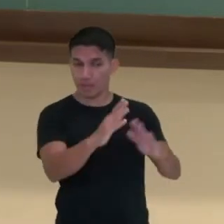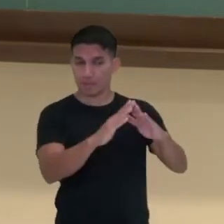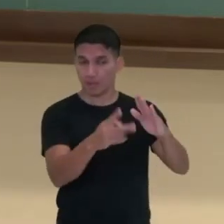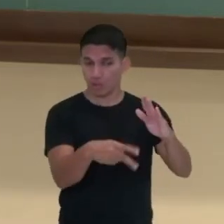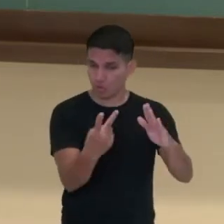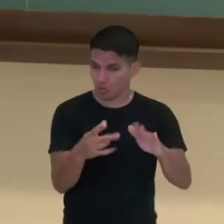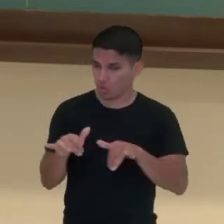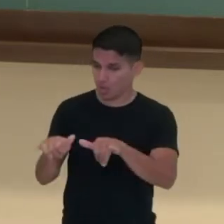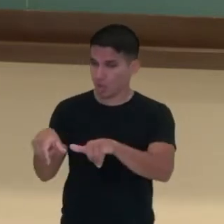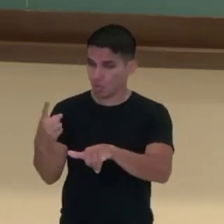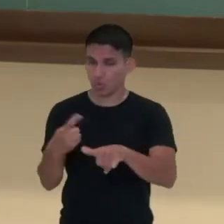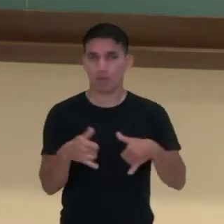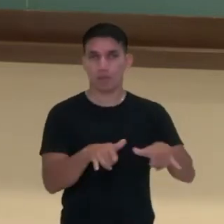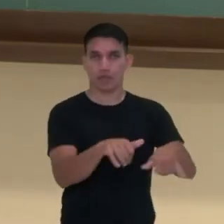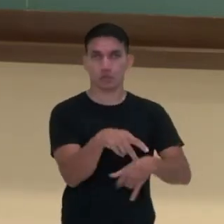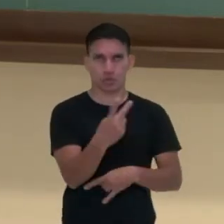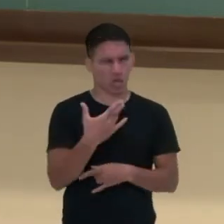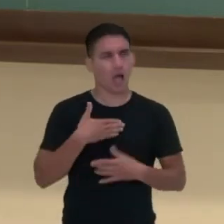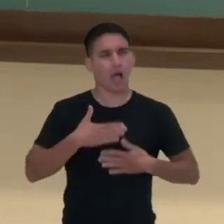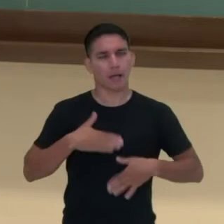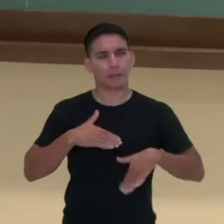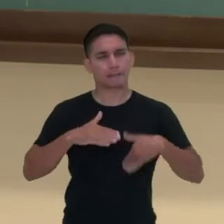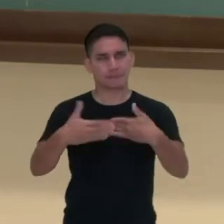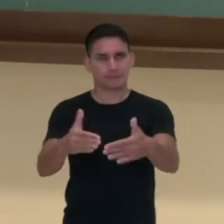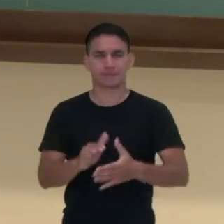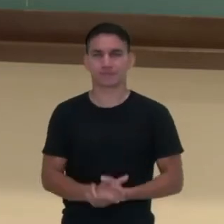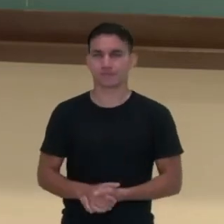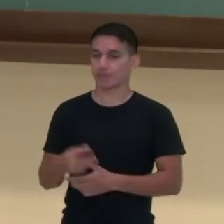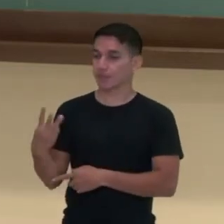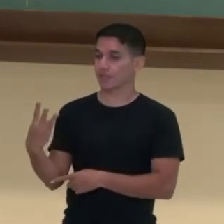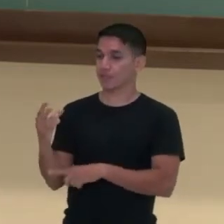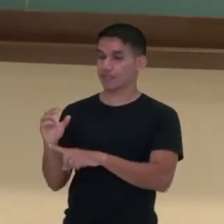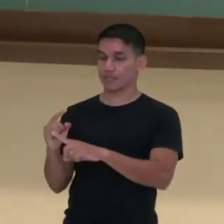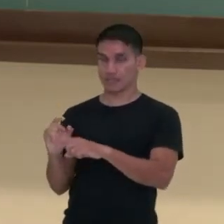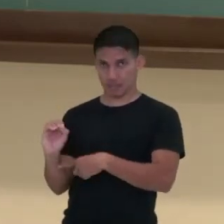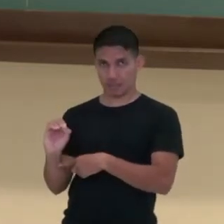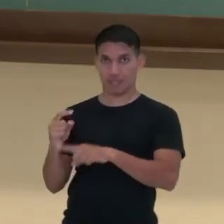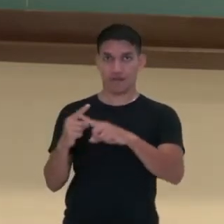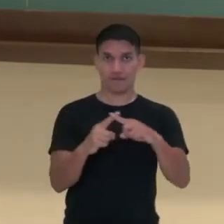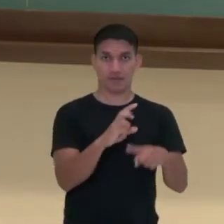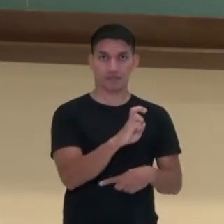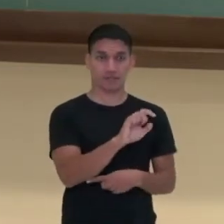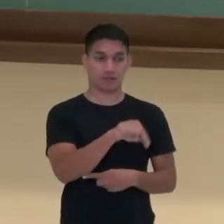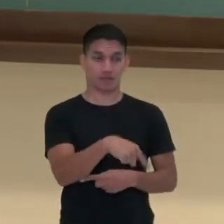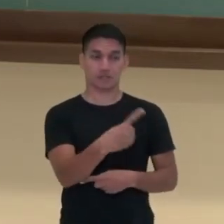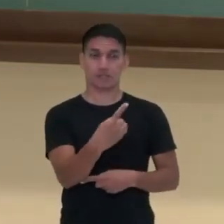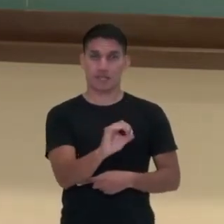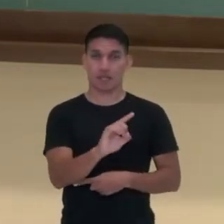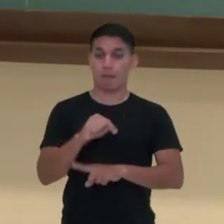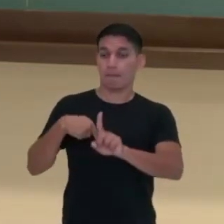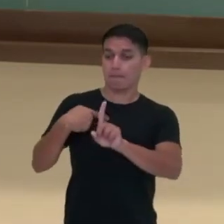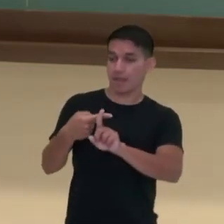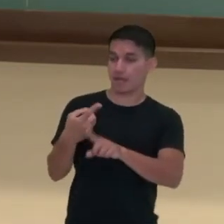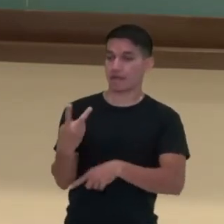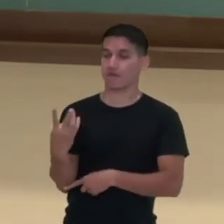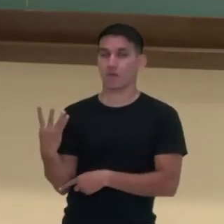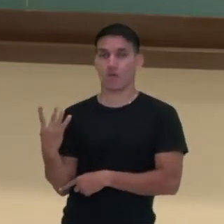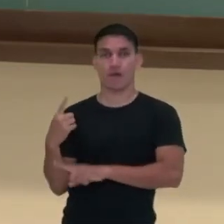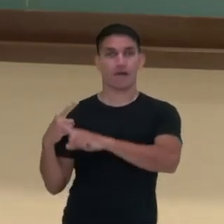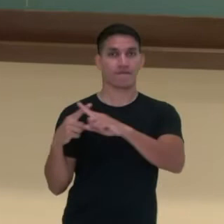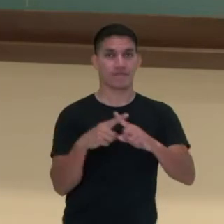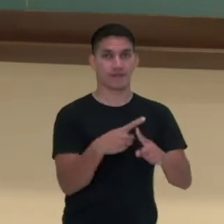mercado 2. Então vamos fazer isso passo a passo, pessoal. Então olha só. 30 vezes 5,10, mais 24